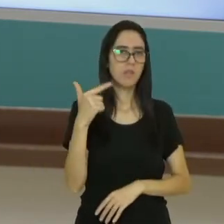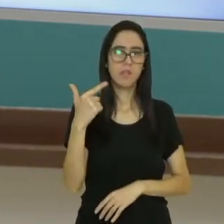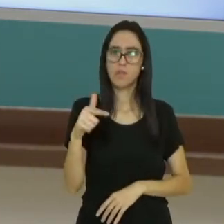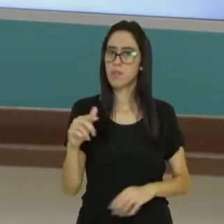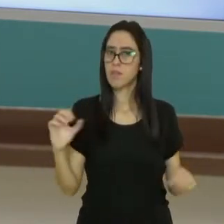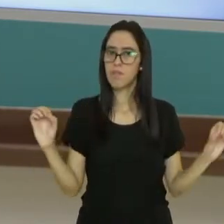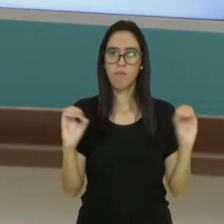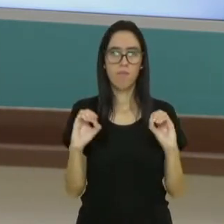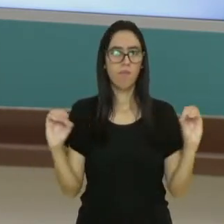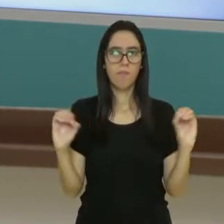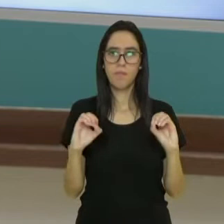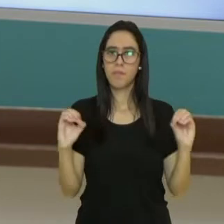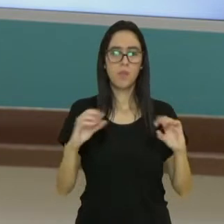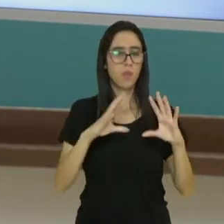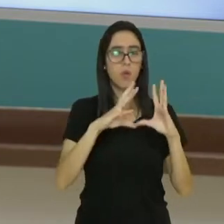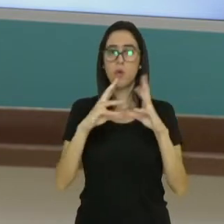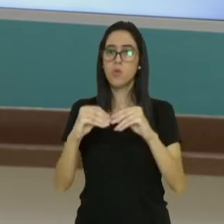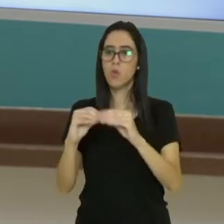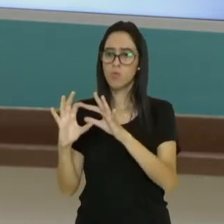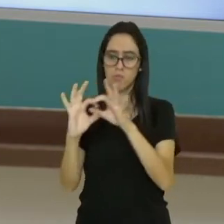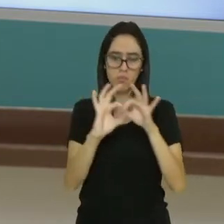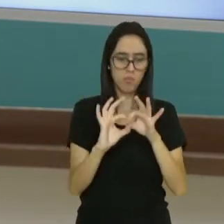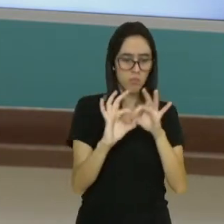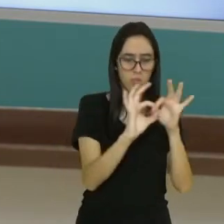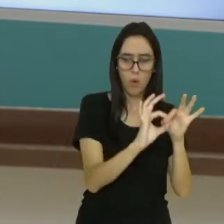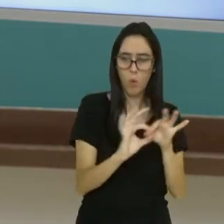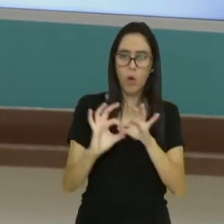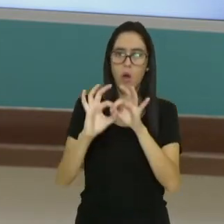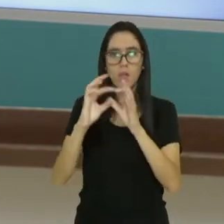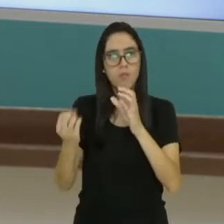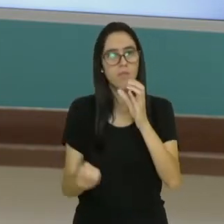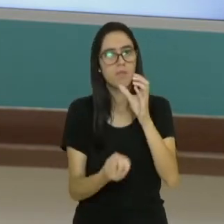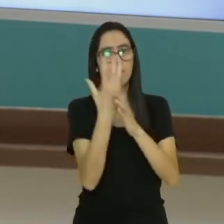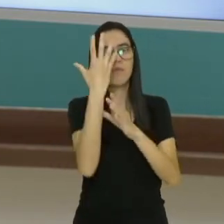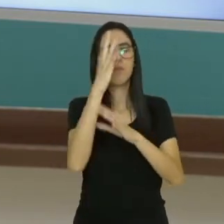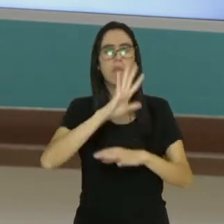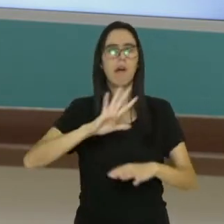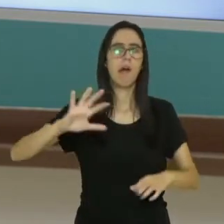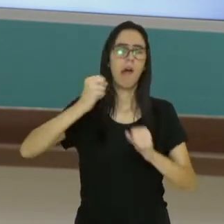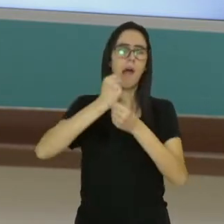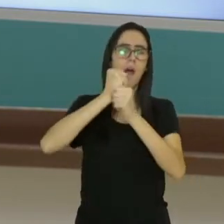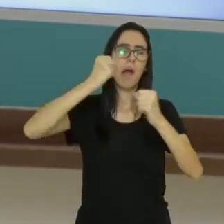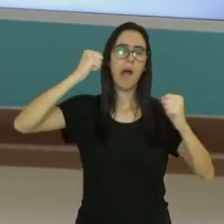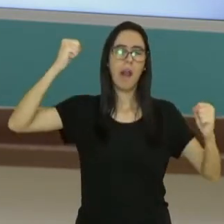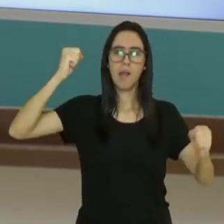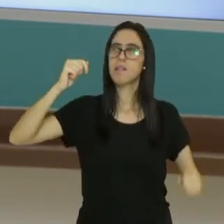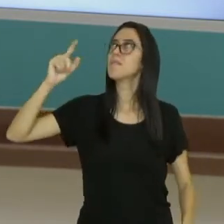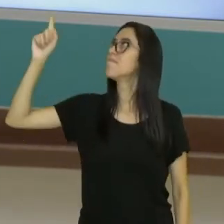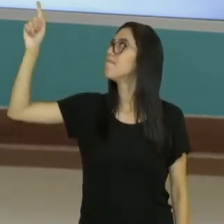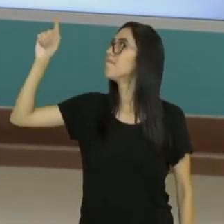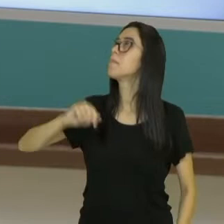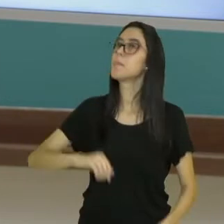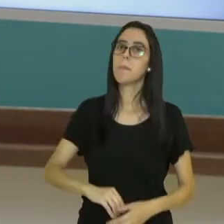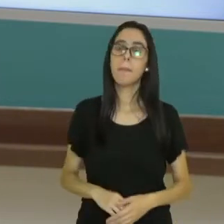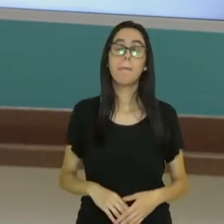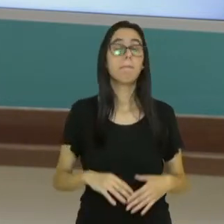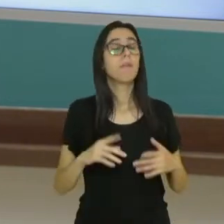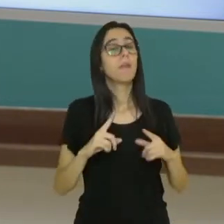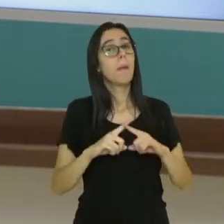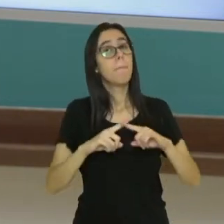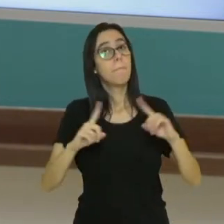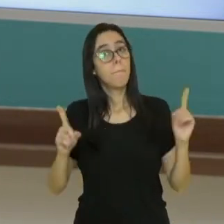eles, eles estavam todos unidos formando esse grande continente ali chamado de Pangeia, mas que ele